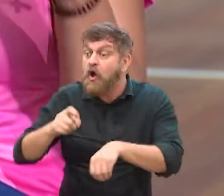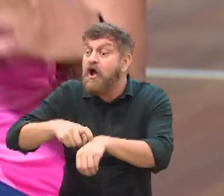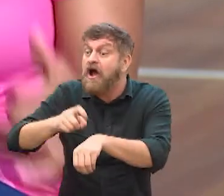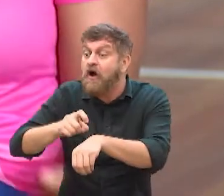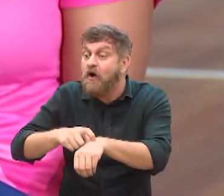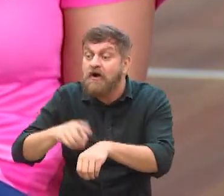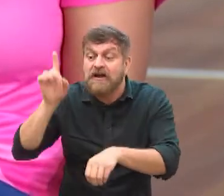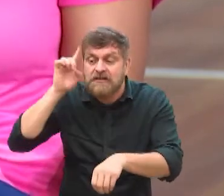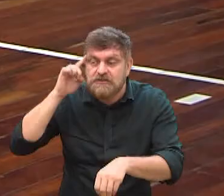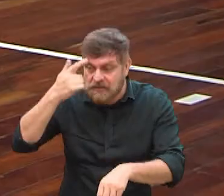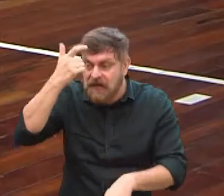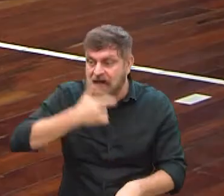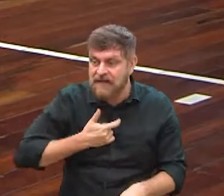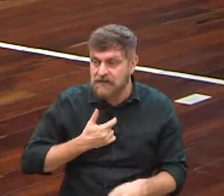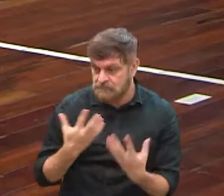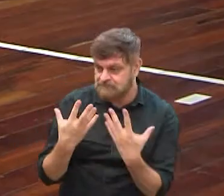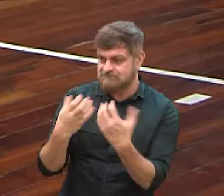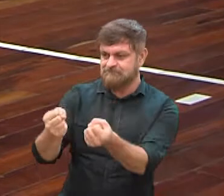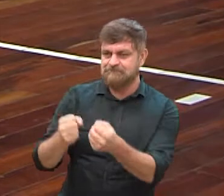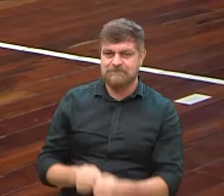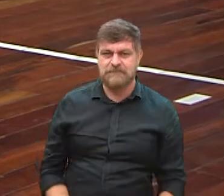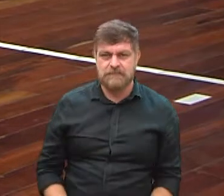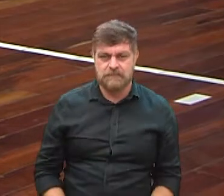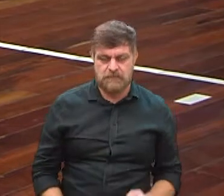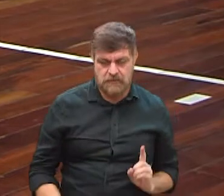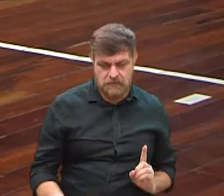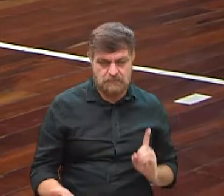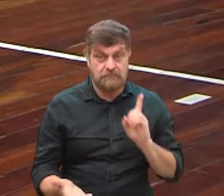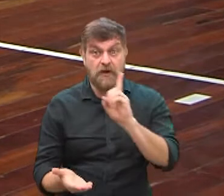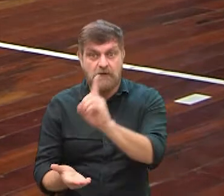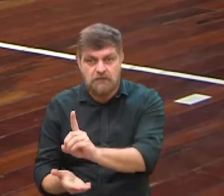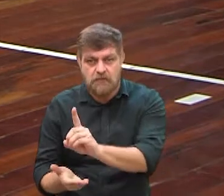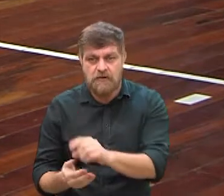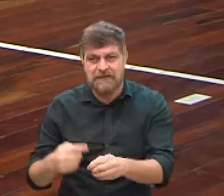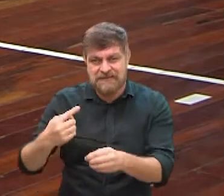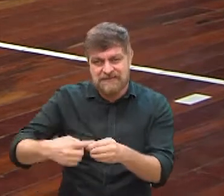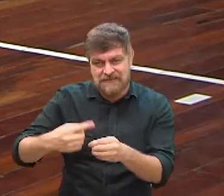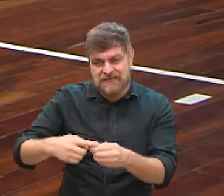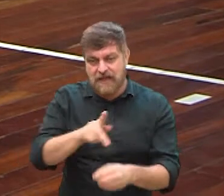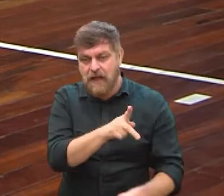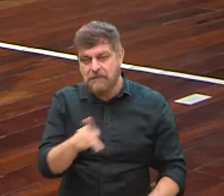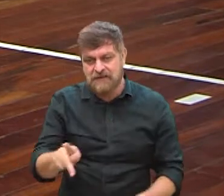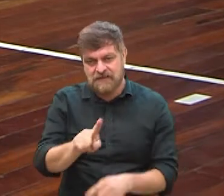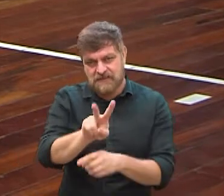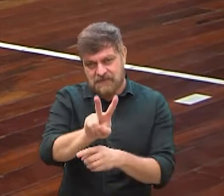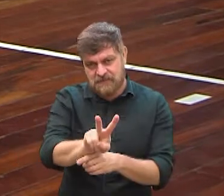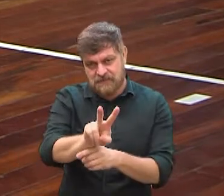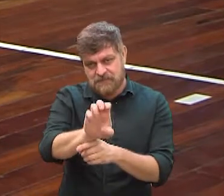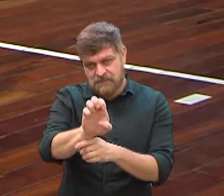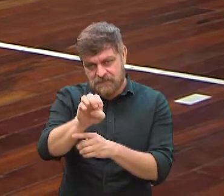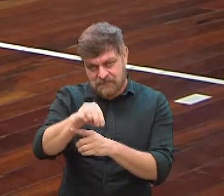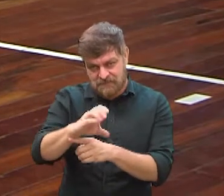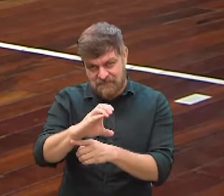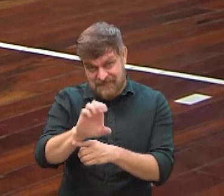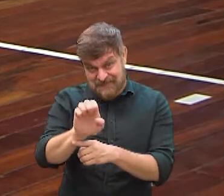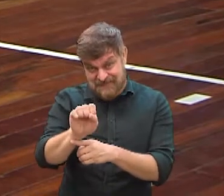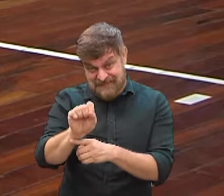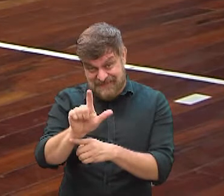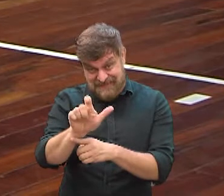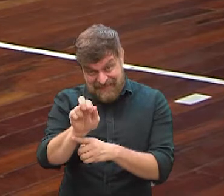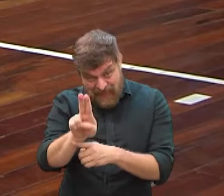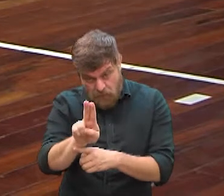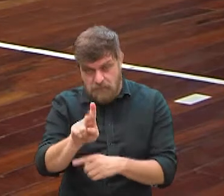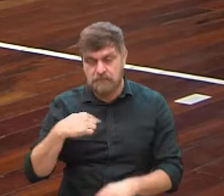estar, que eu vou rapidão, né? E aí eu fui, e foi assim que surgiu a oportunidade. Aí fui para lá, já